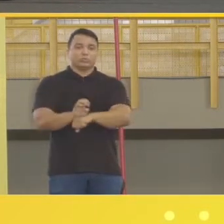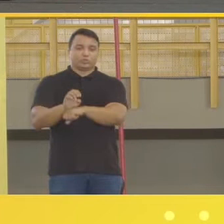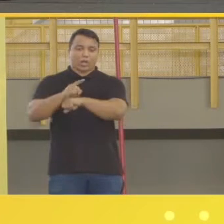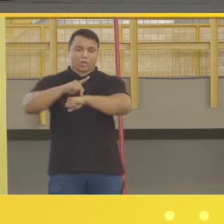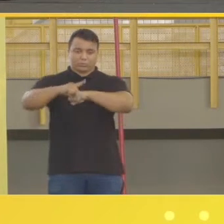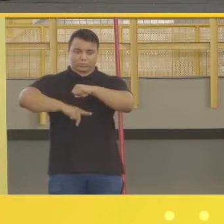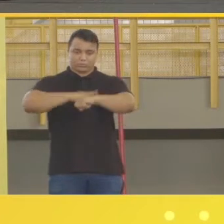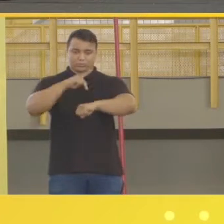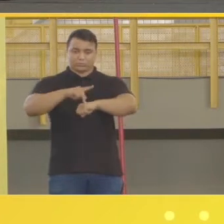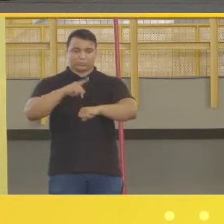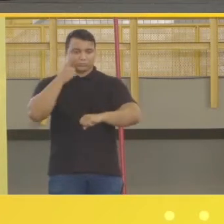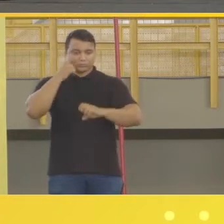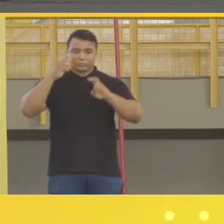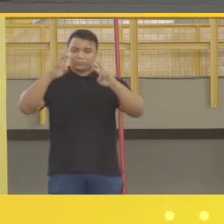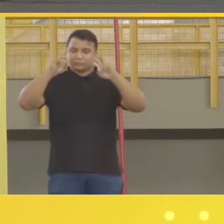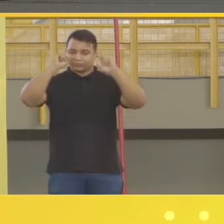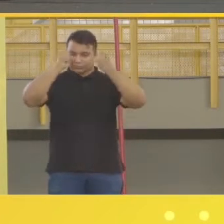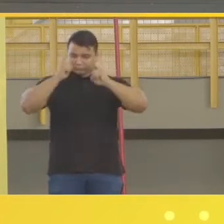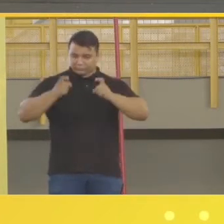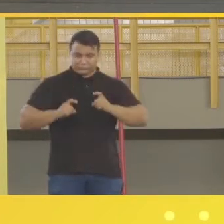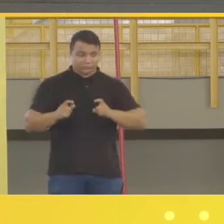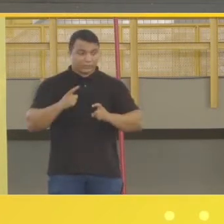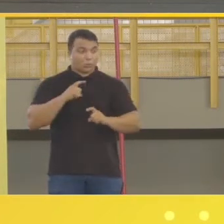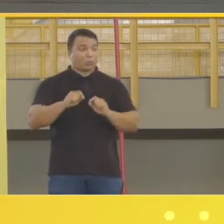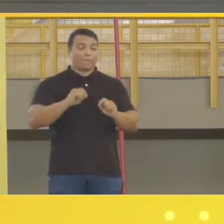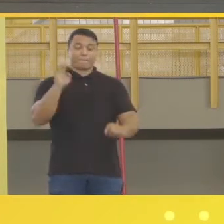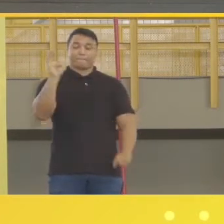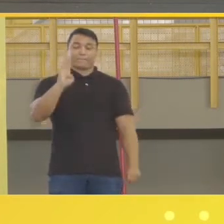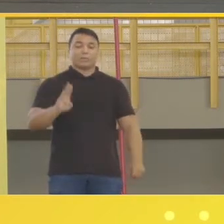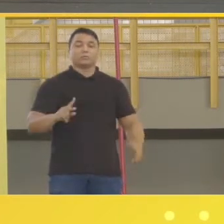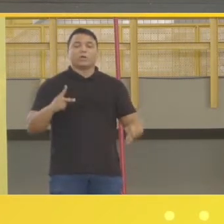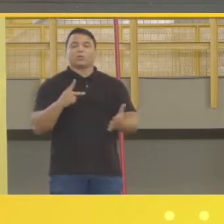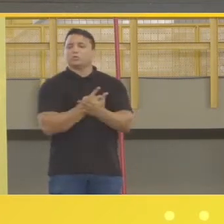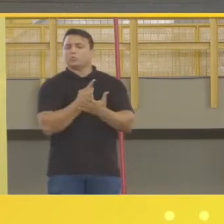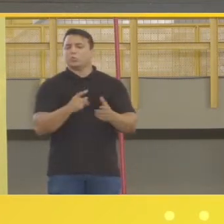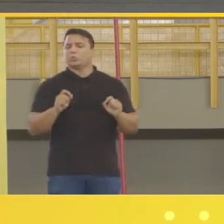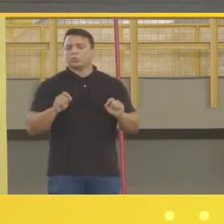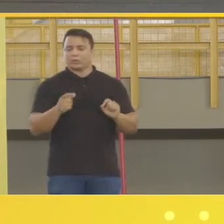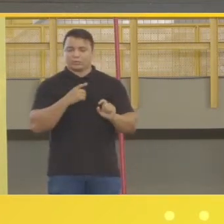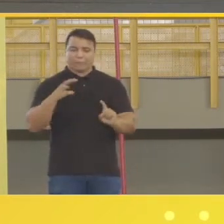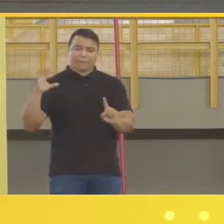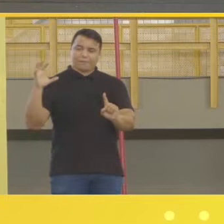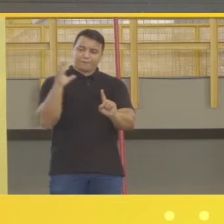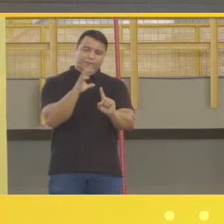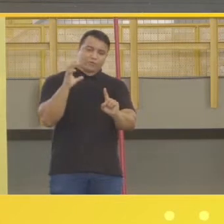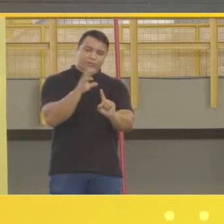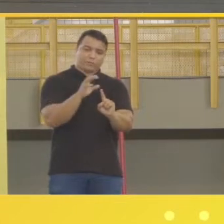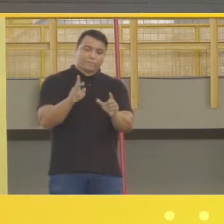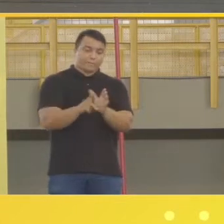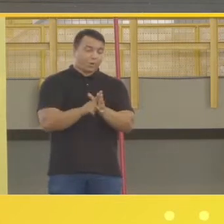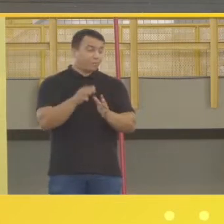em especial, esse debate, ele mostra que o Brasil, ele sofreu fortes influências